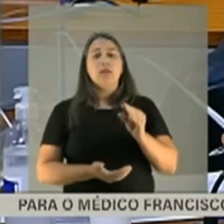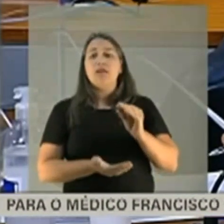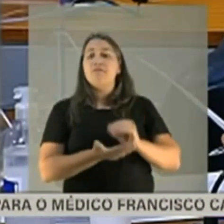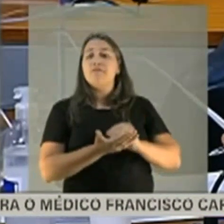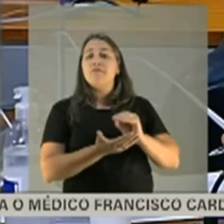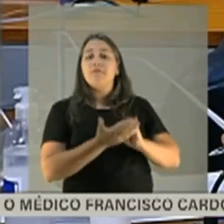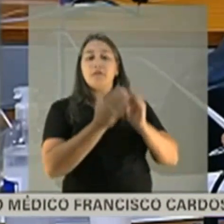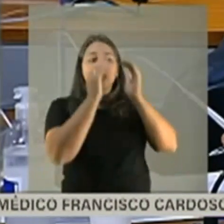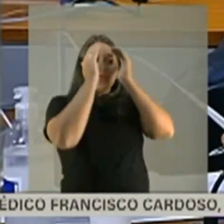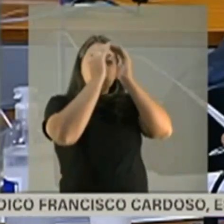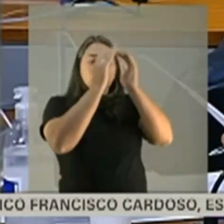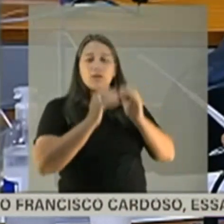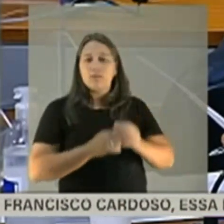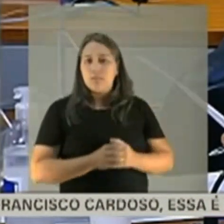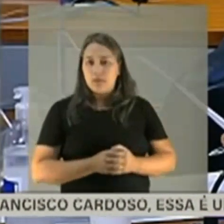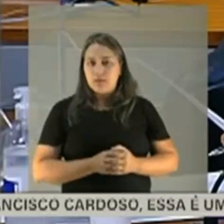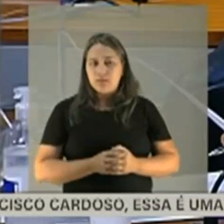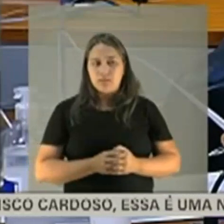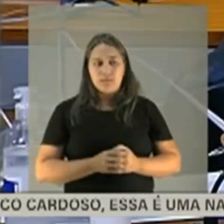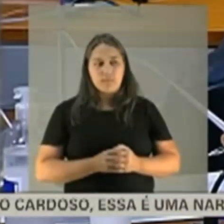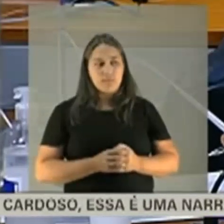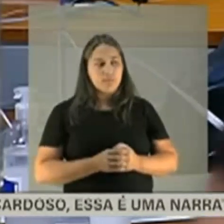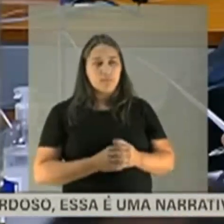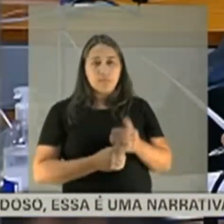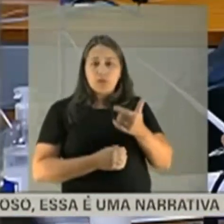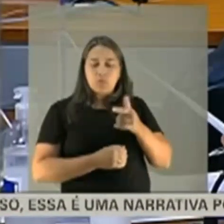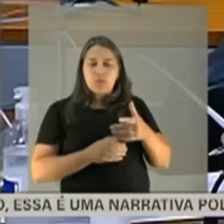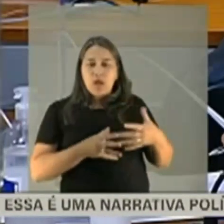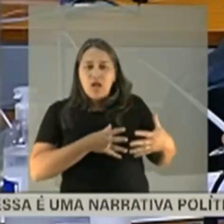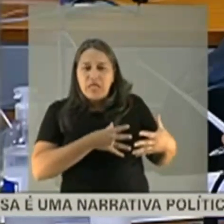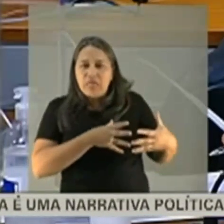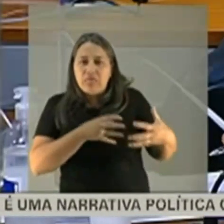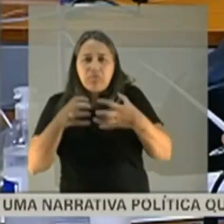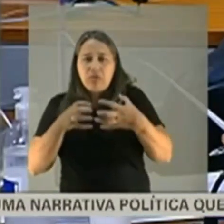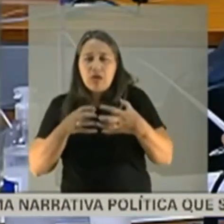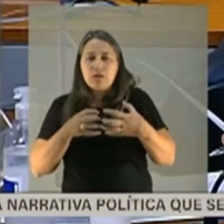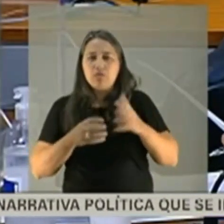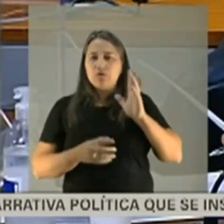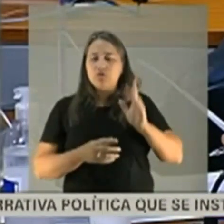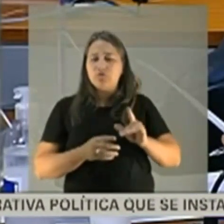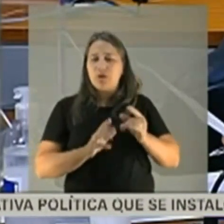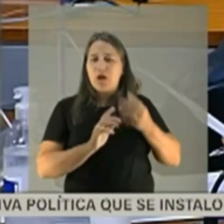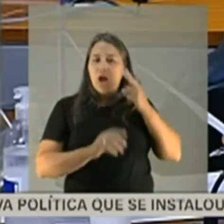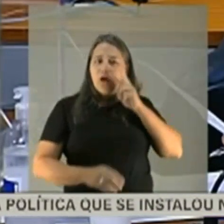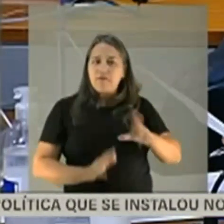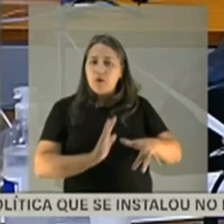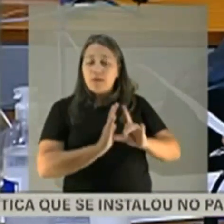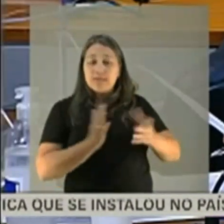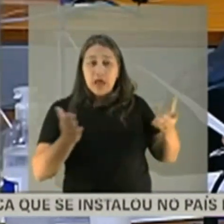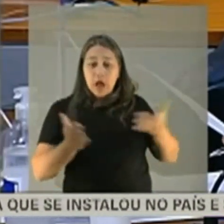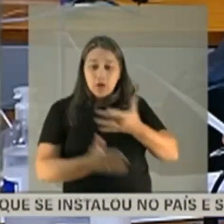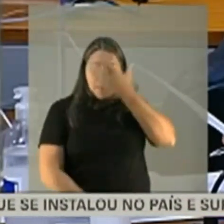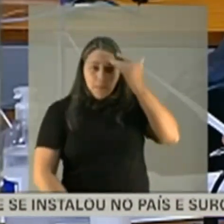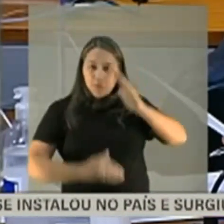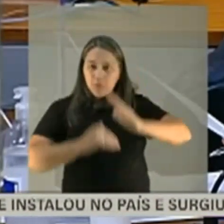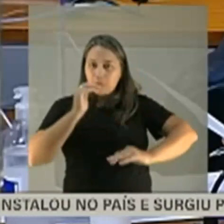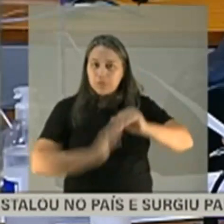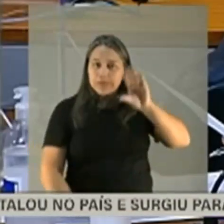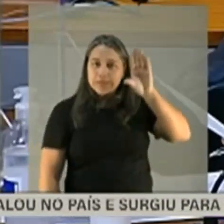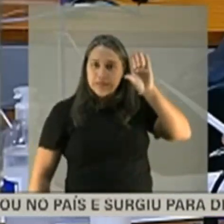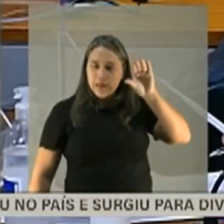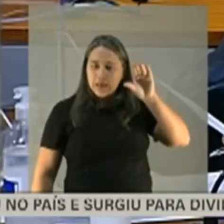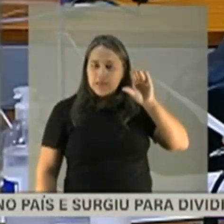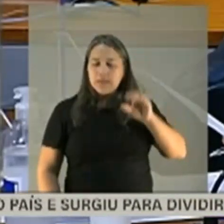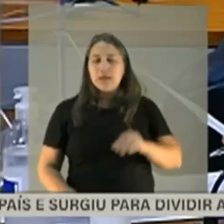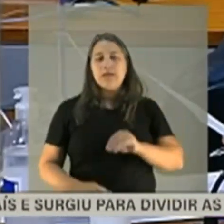desrespeito, não está tendo aqui agressão, como nós vimos. Agora, esse cientista aqui, doutor Ricardo,